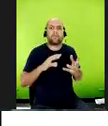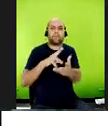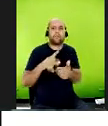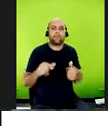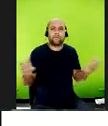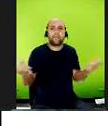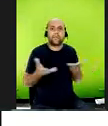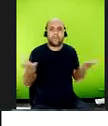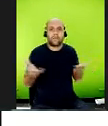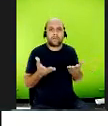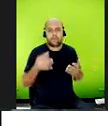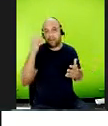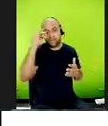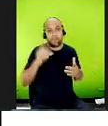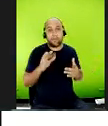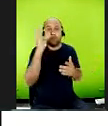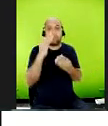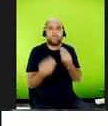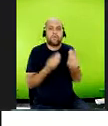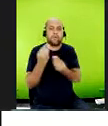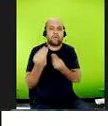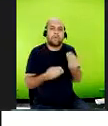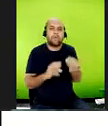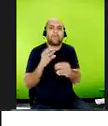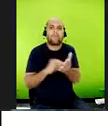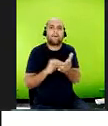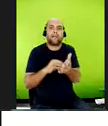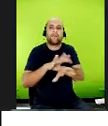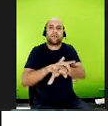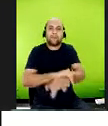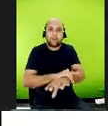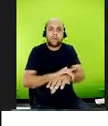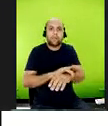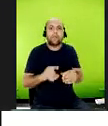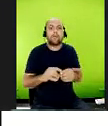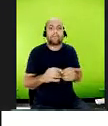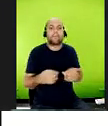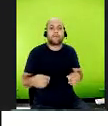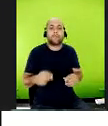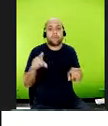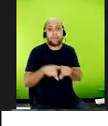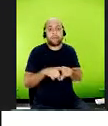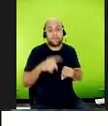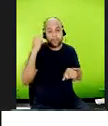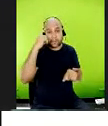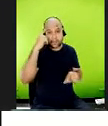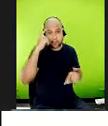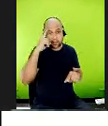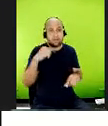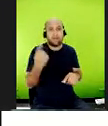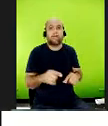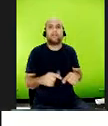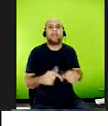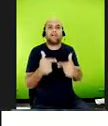eu não sei o que que ele tem para o futuro ele é inseguro né a gente tem medo de a gente ter que conviver com isso e pensar paralelamente O que que a gente vai fazer a nossa